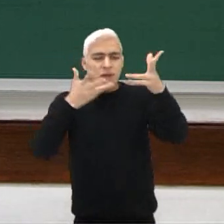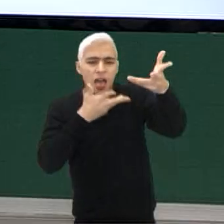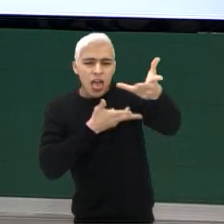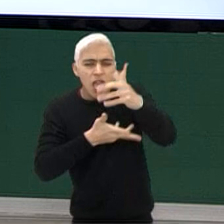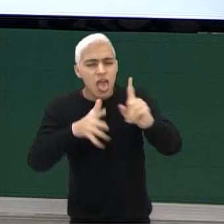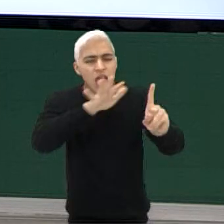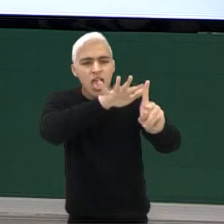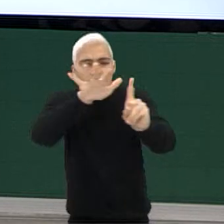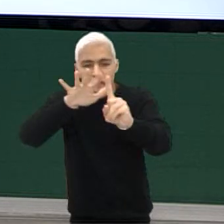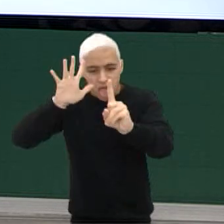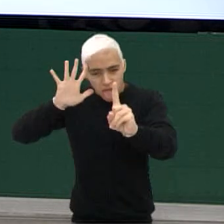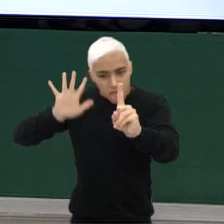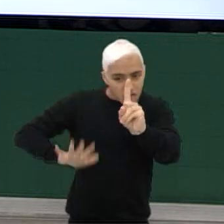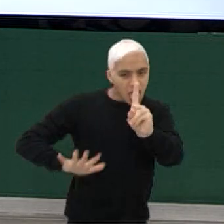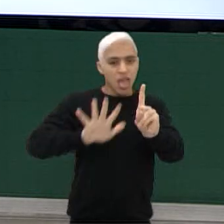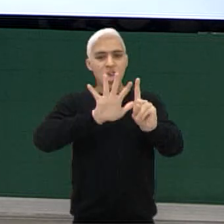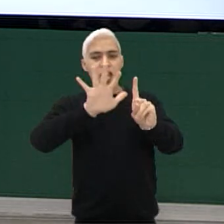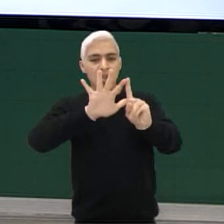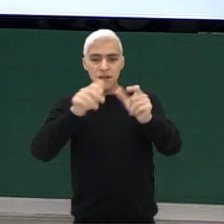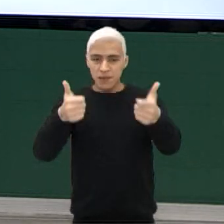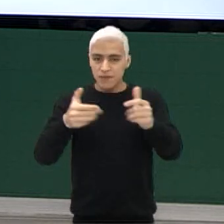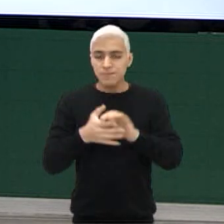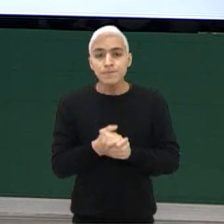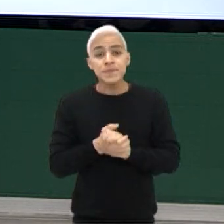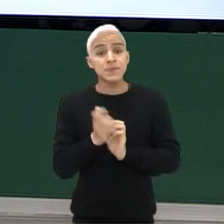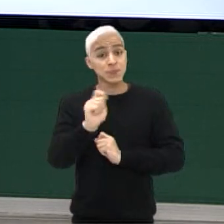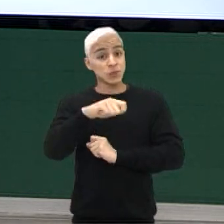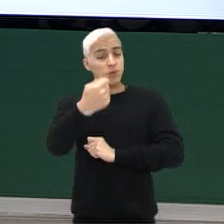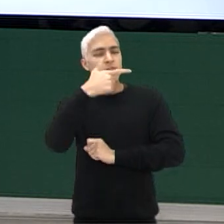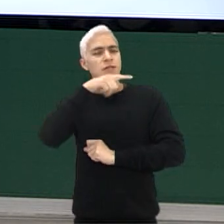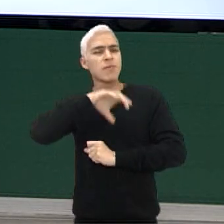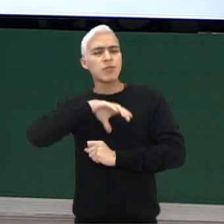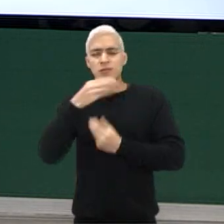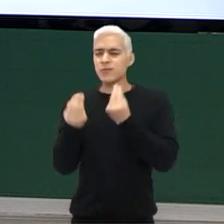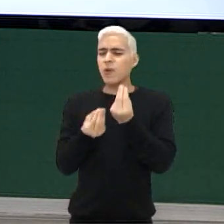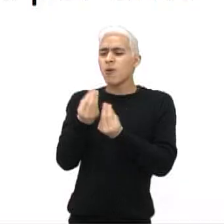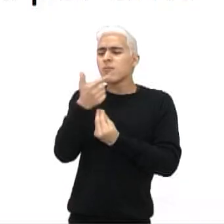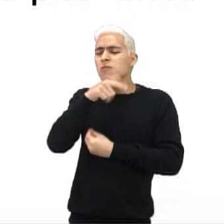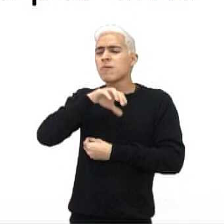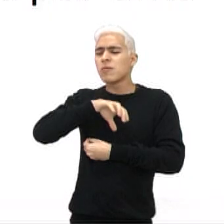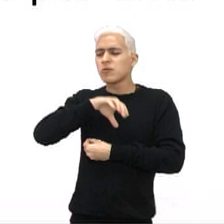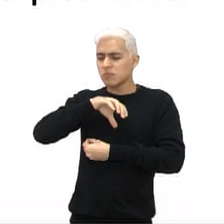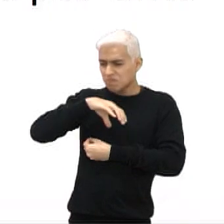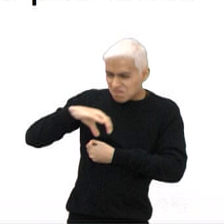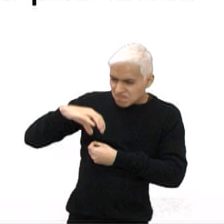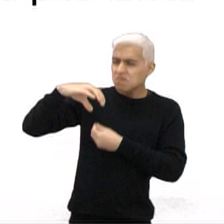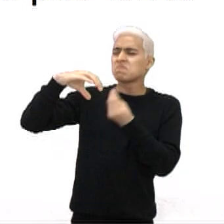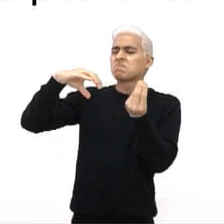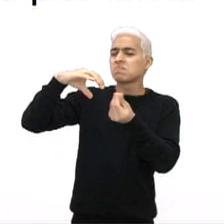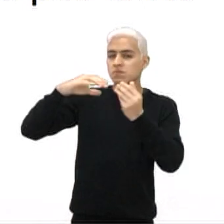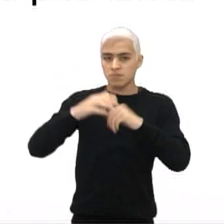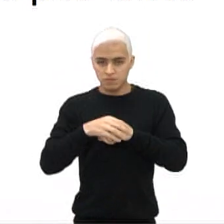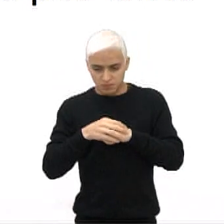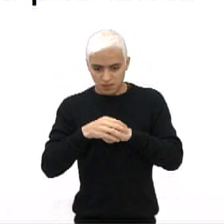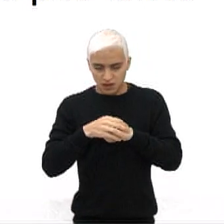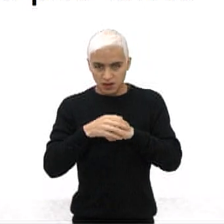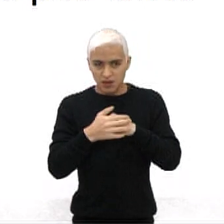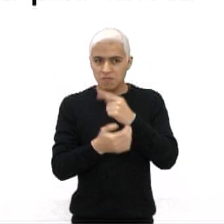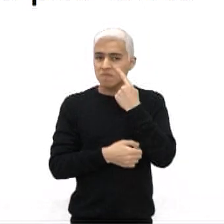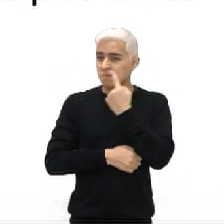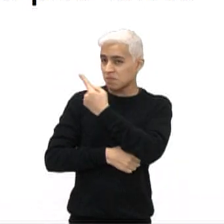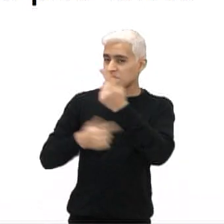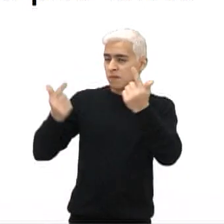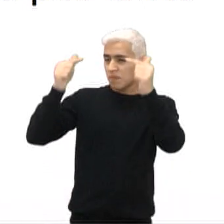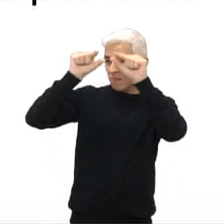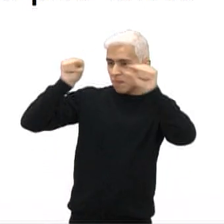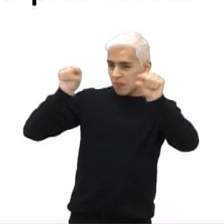pouquinho sobre a língua portuguesa, sobre a composição dessa língua. Olha só, plante árvores, ideias e